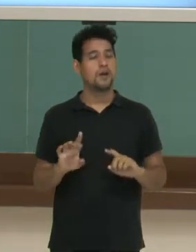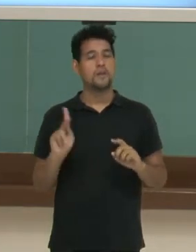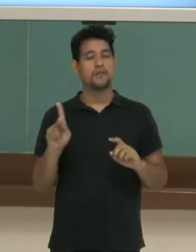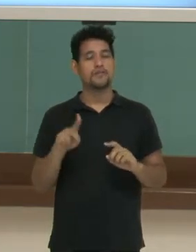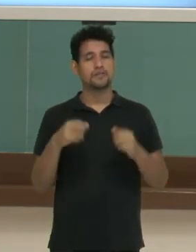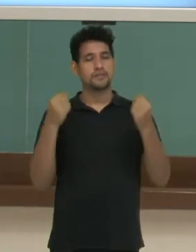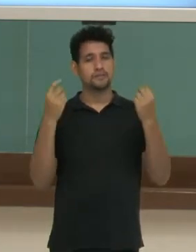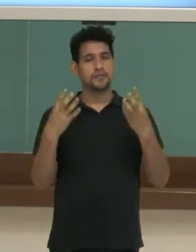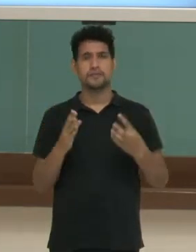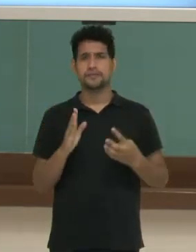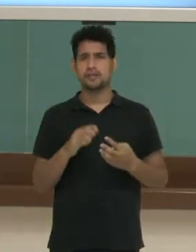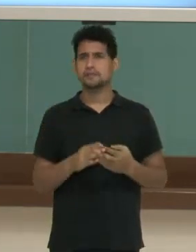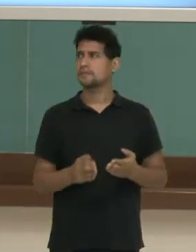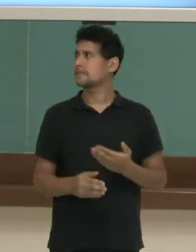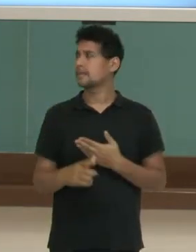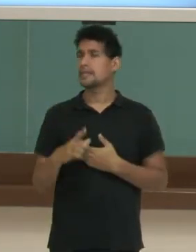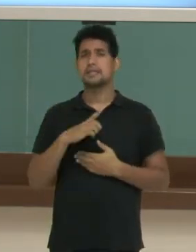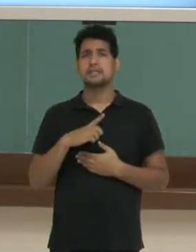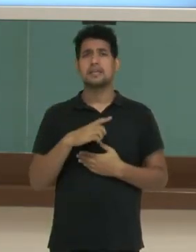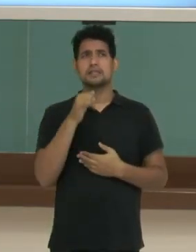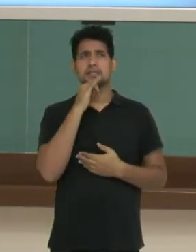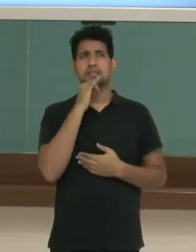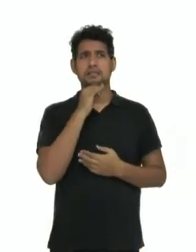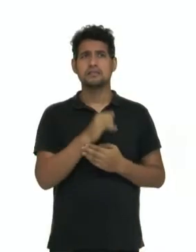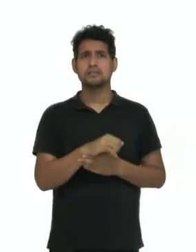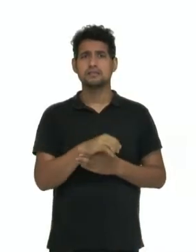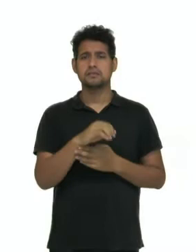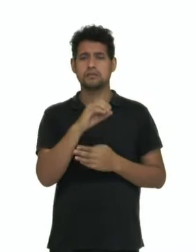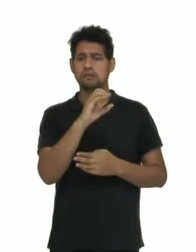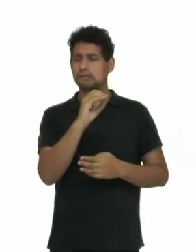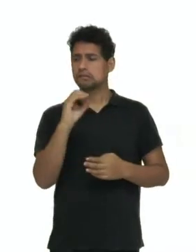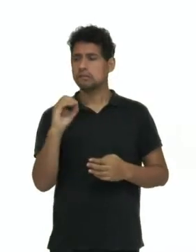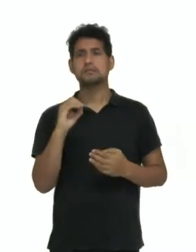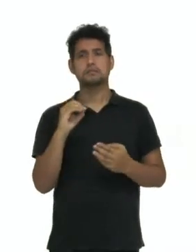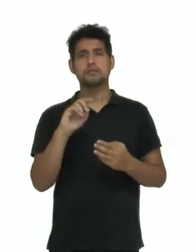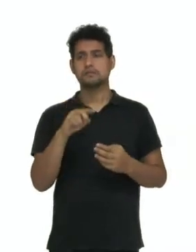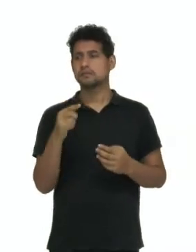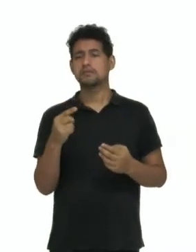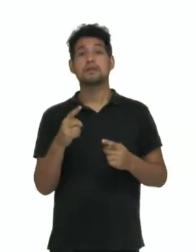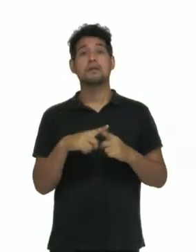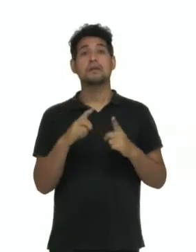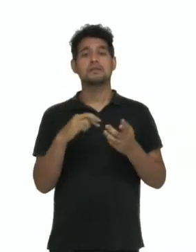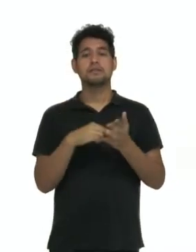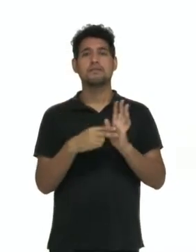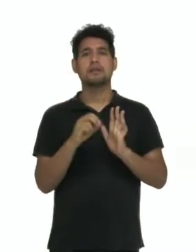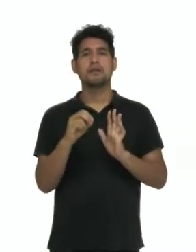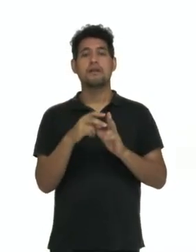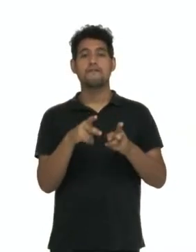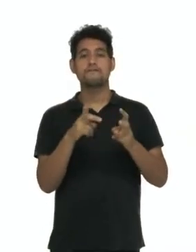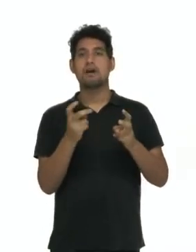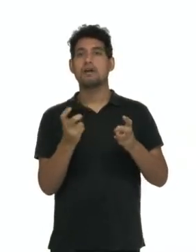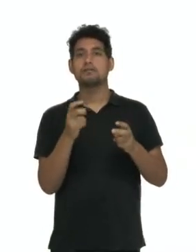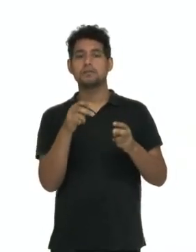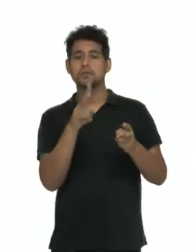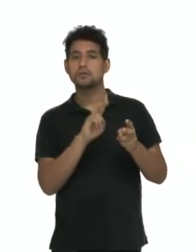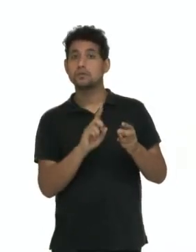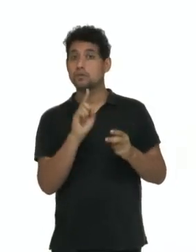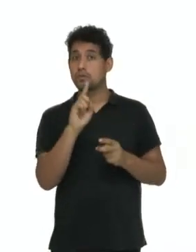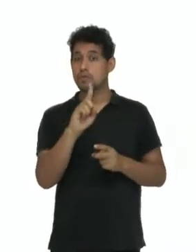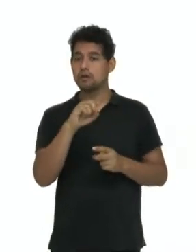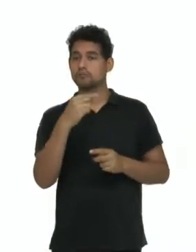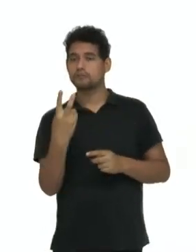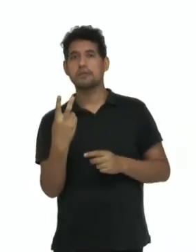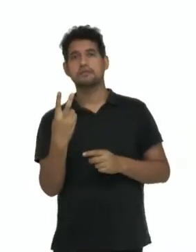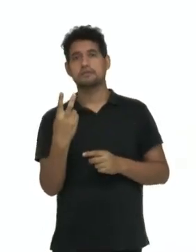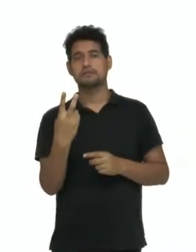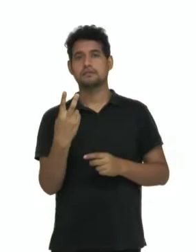estava falando, ó. Aqui a gente tem 2 casinhas decimais, né? Aqui não tem nenhuma. Então aqui a gente vem e volta 1,